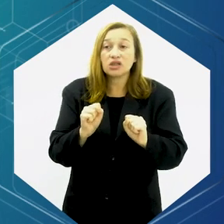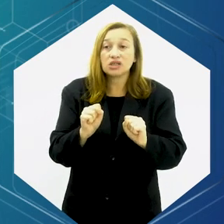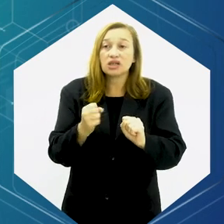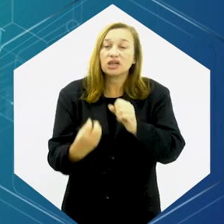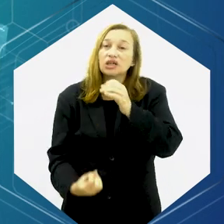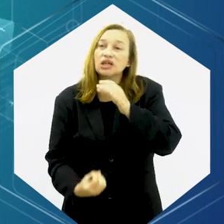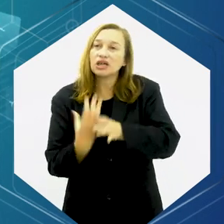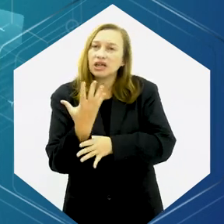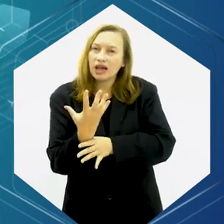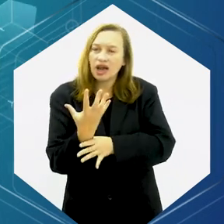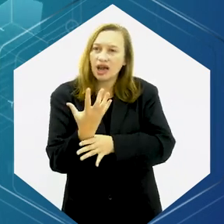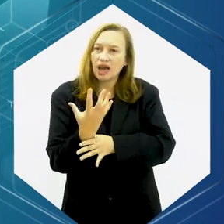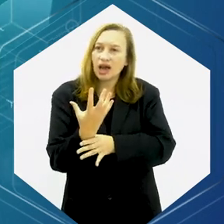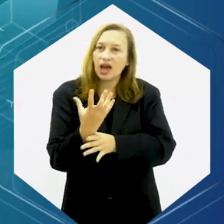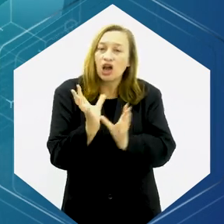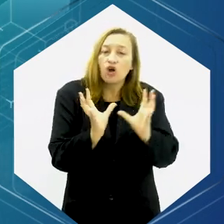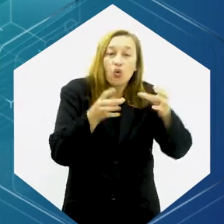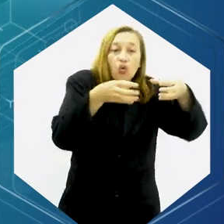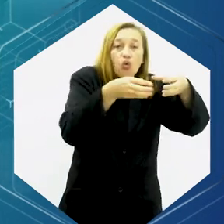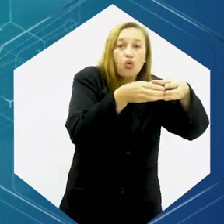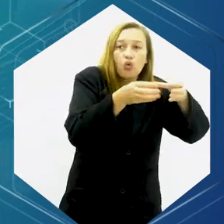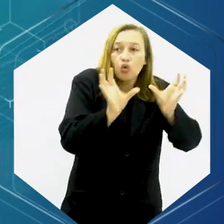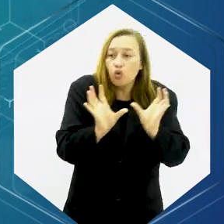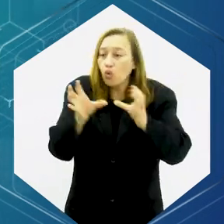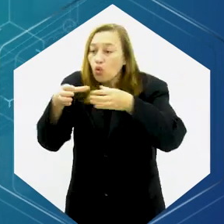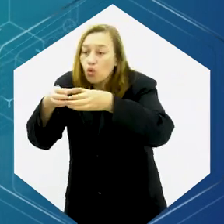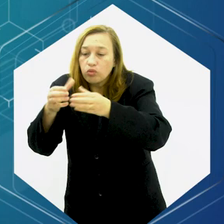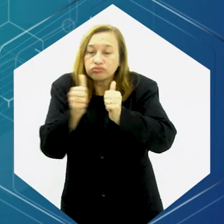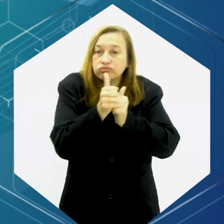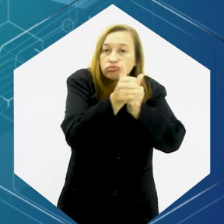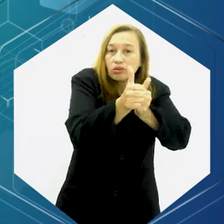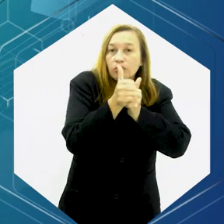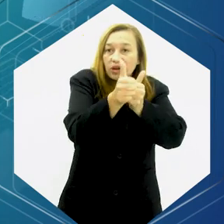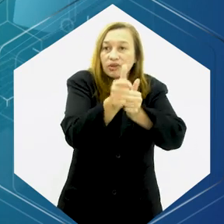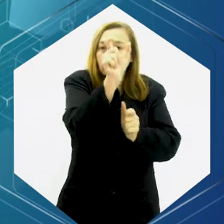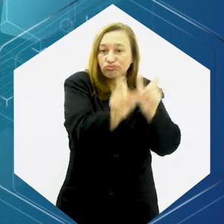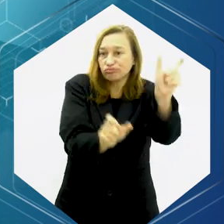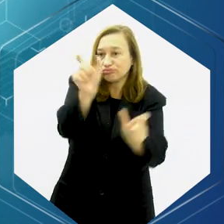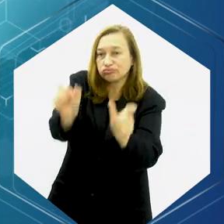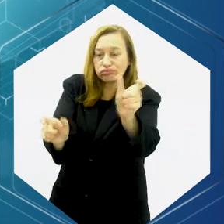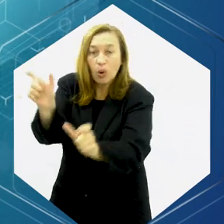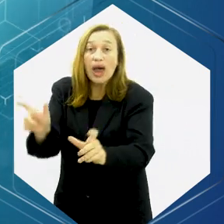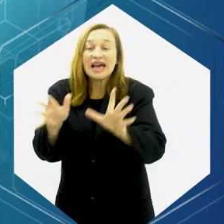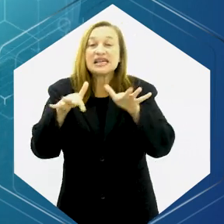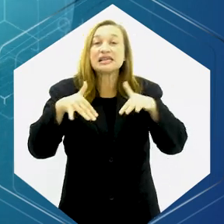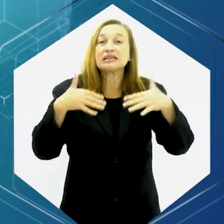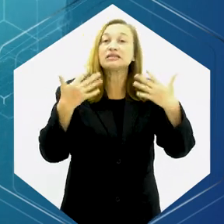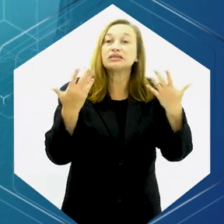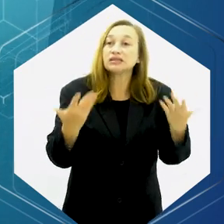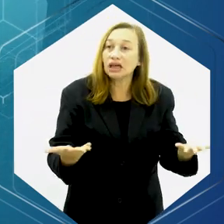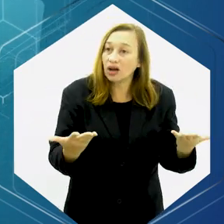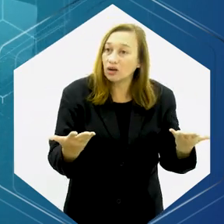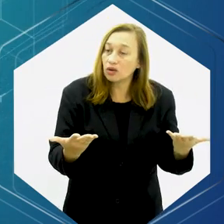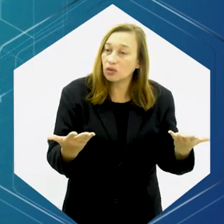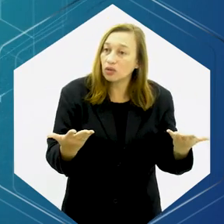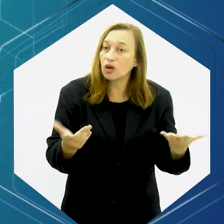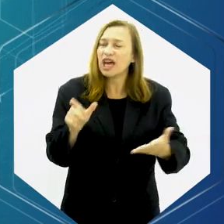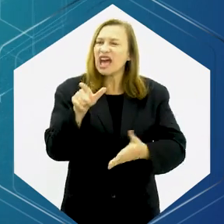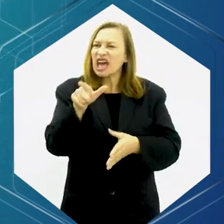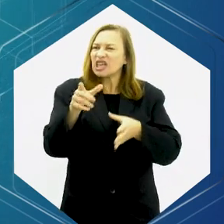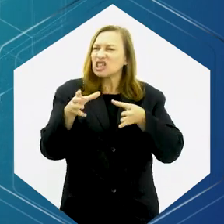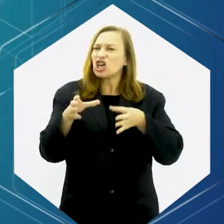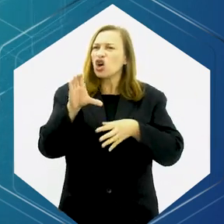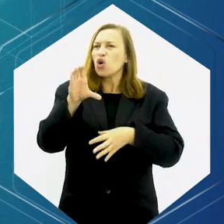Eh construir coortes eh de acompanhamento desses indivíduos né Então destaco